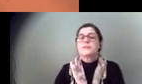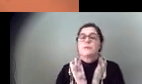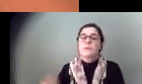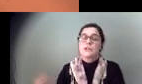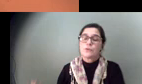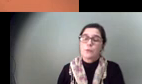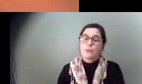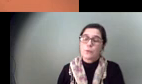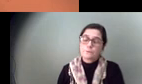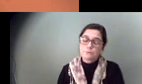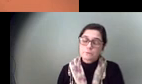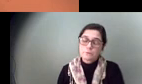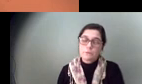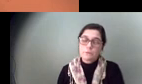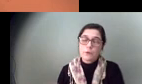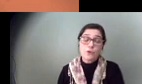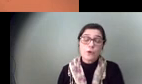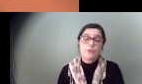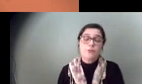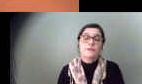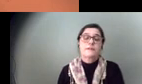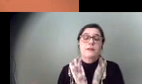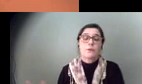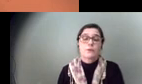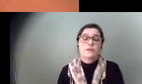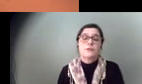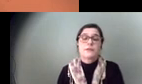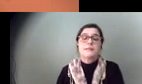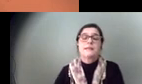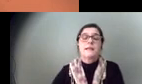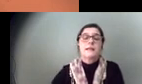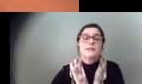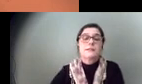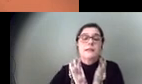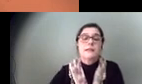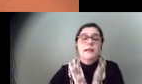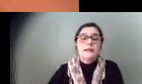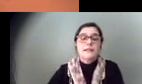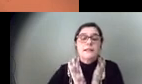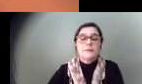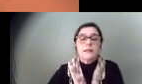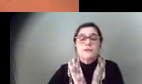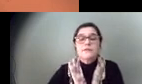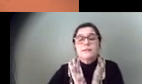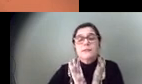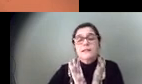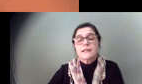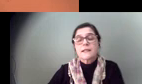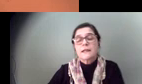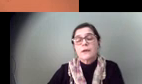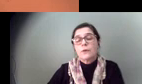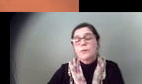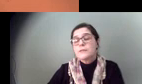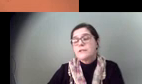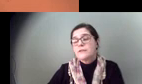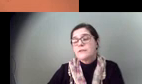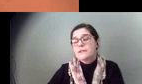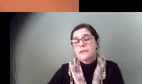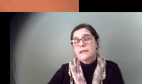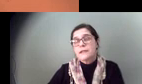remoto, principalmente com os jovens, né, com os adolescentes. E também nós fizemos aqui